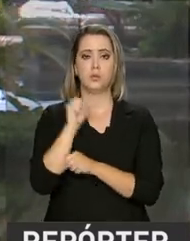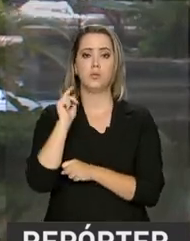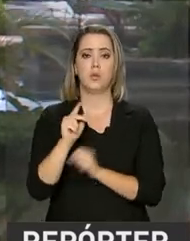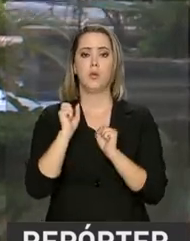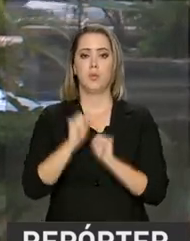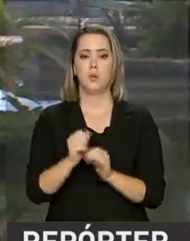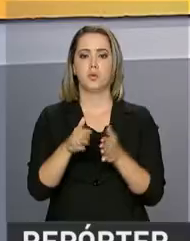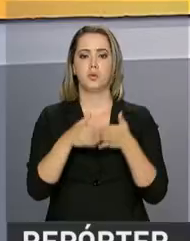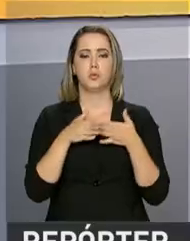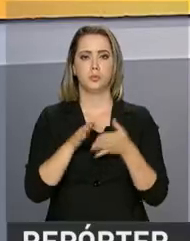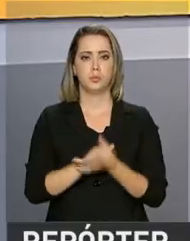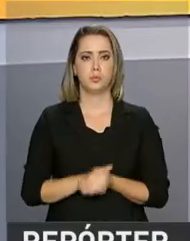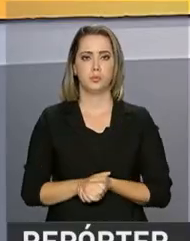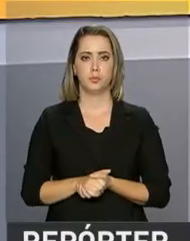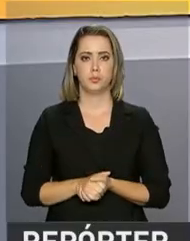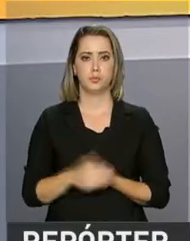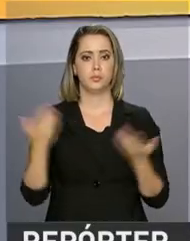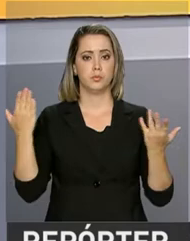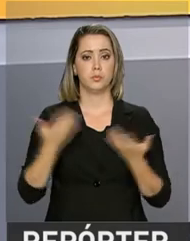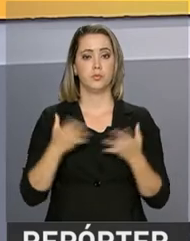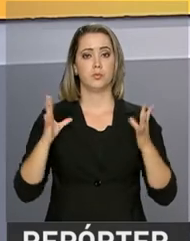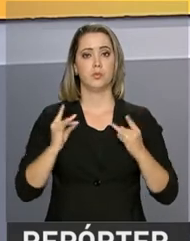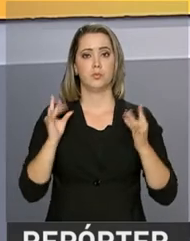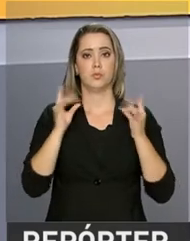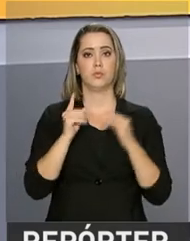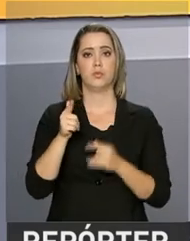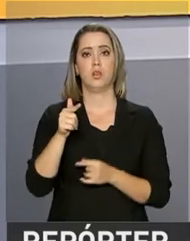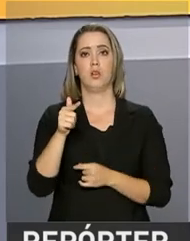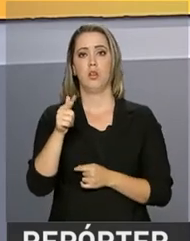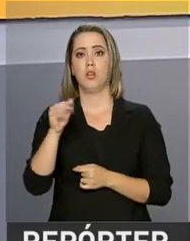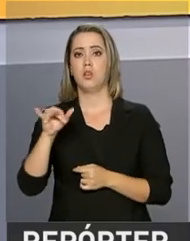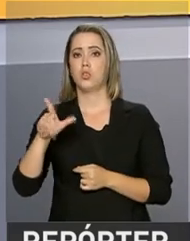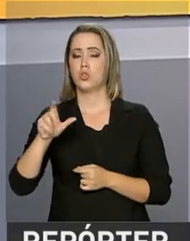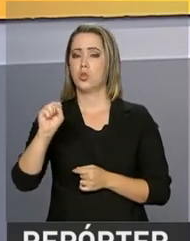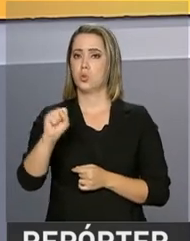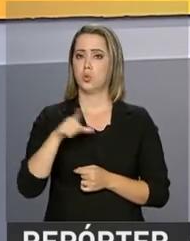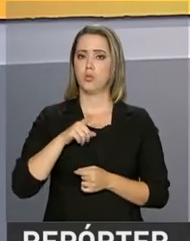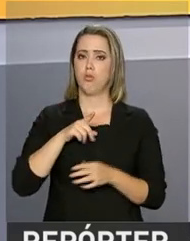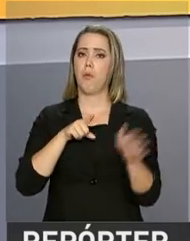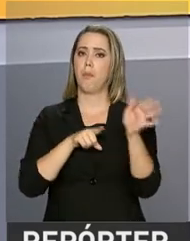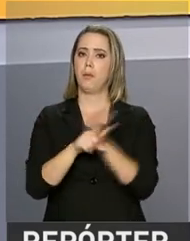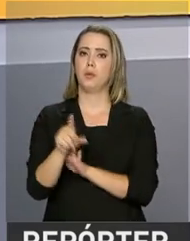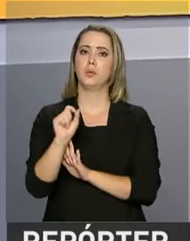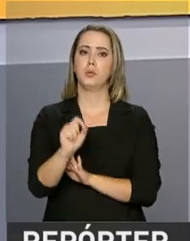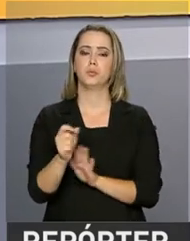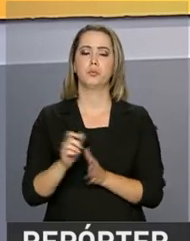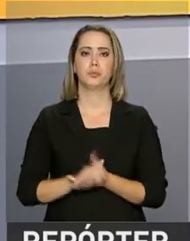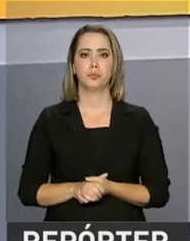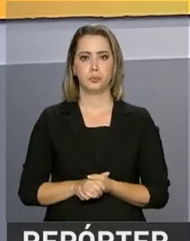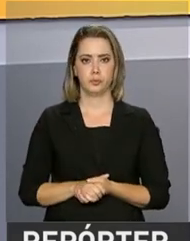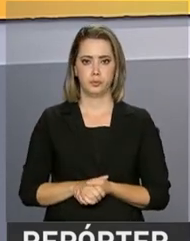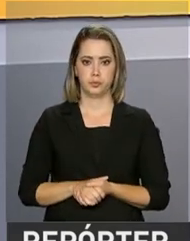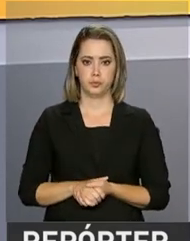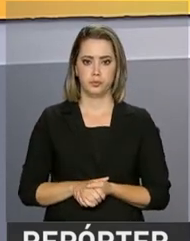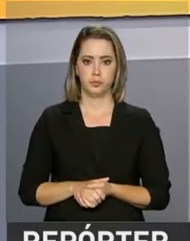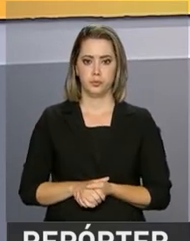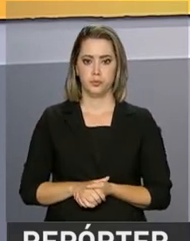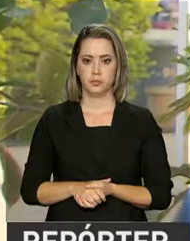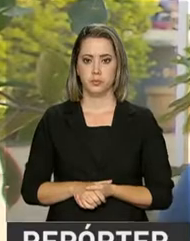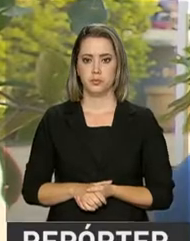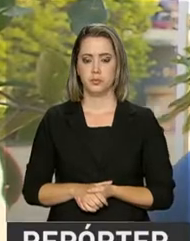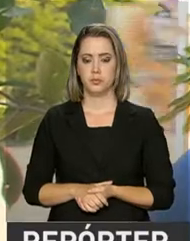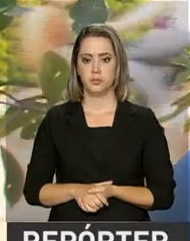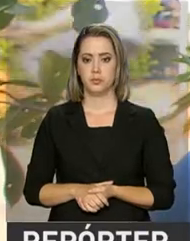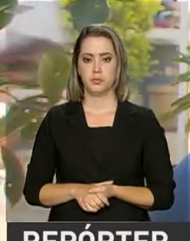aposentadoria e agora o motorista gilson freire que também tem uma pergunta sobre a reforma da previdência vamos ver